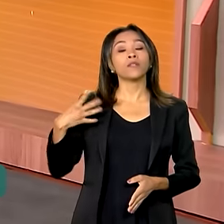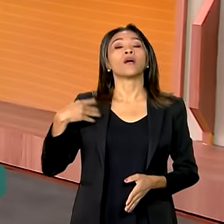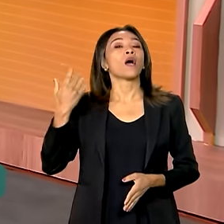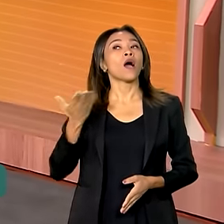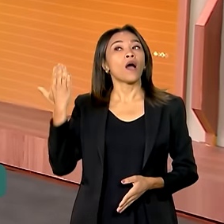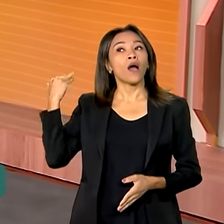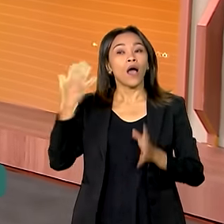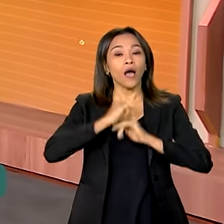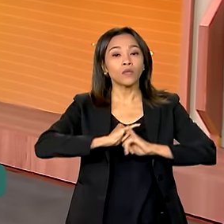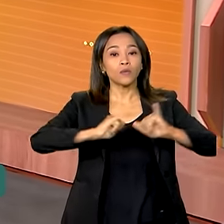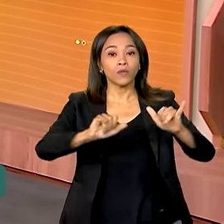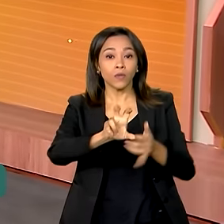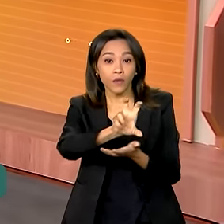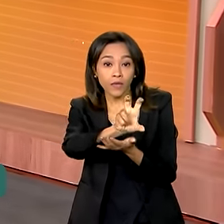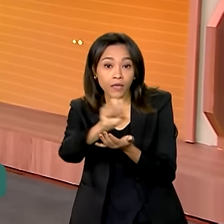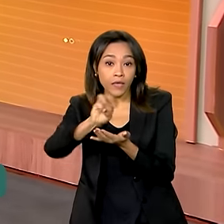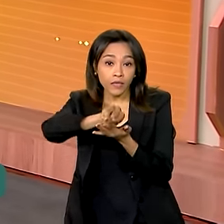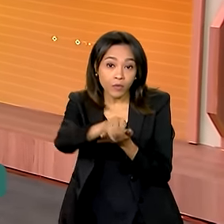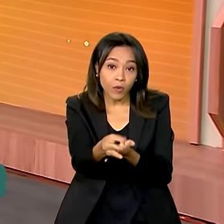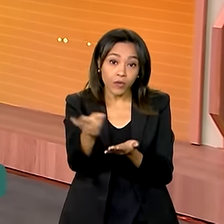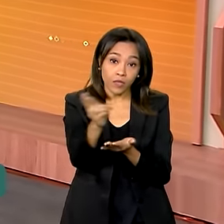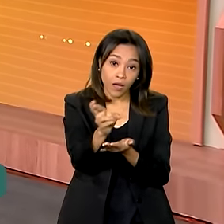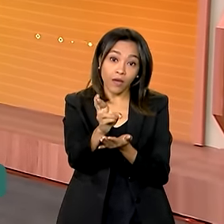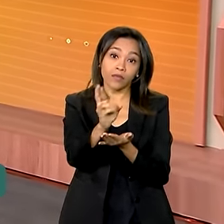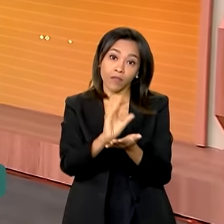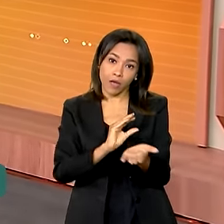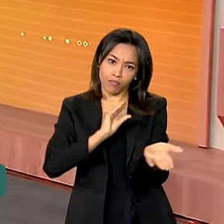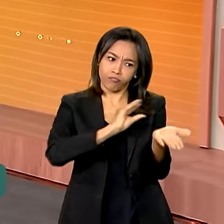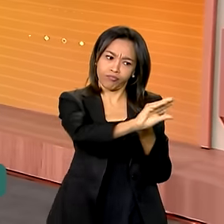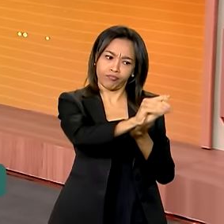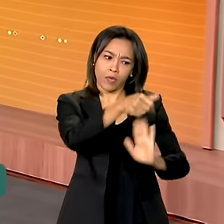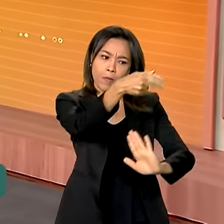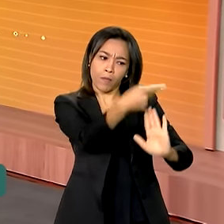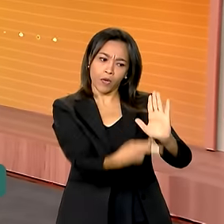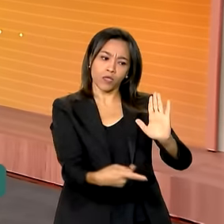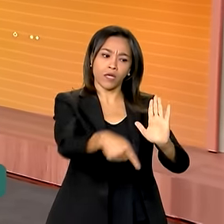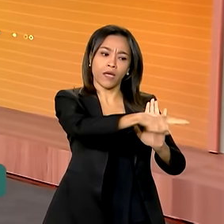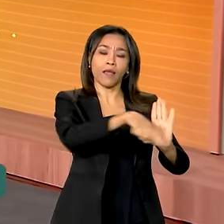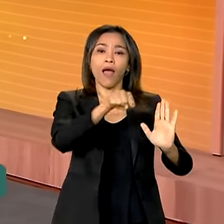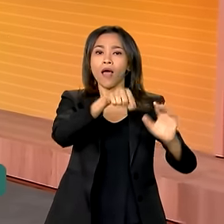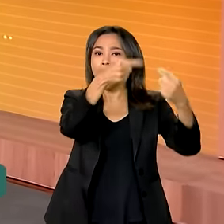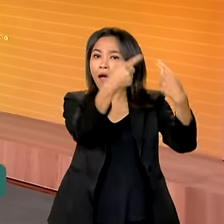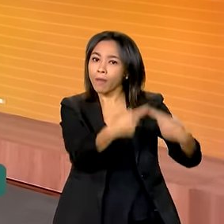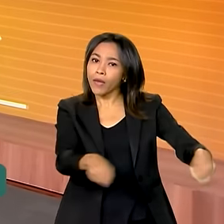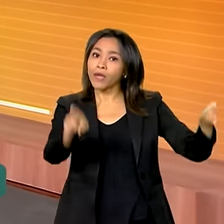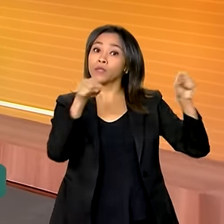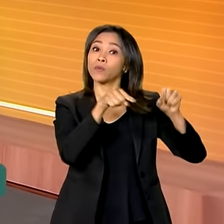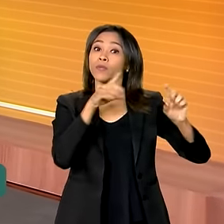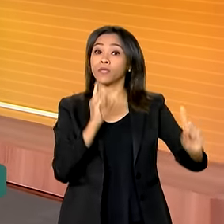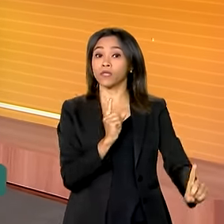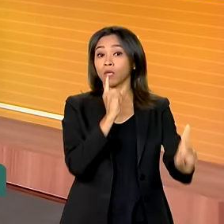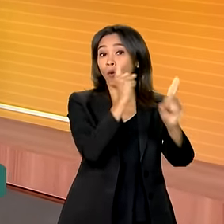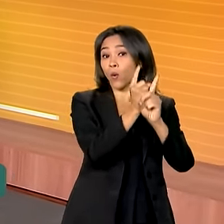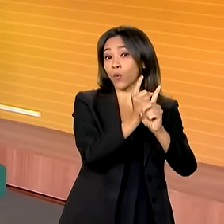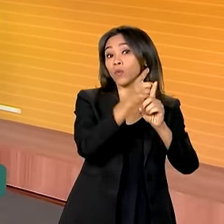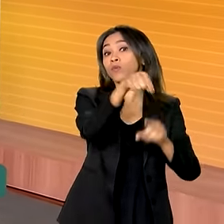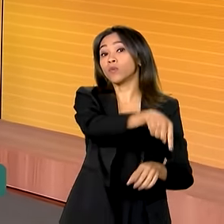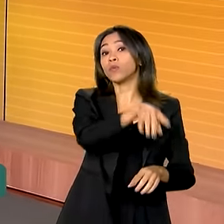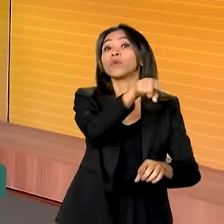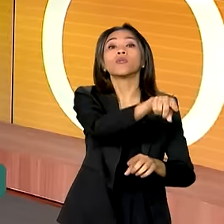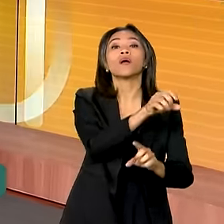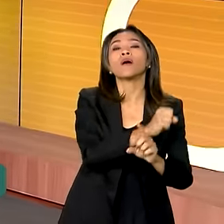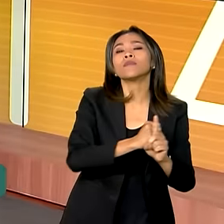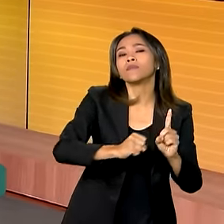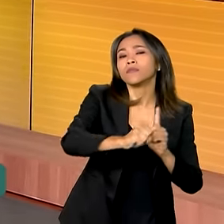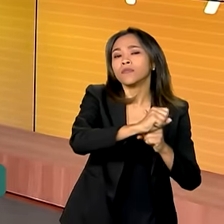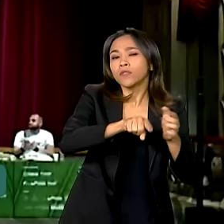500 milhões de reais para projetos na região. Isso foi durante a abertura do encontro da Sociedade Brasileira para o Progresso